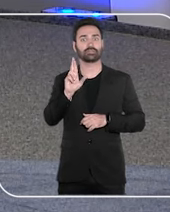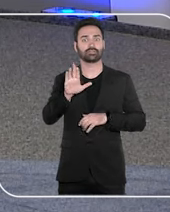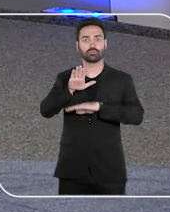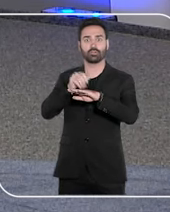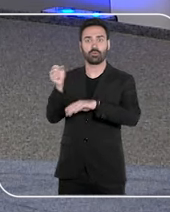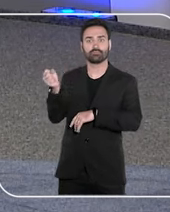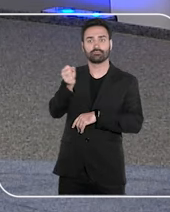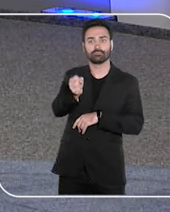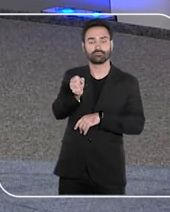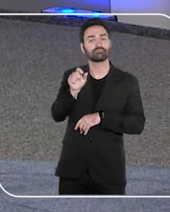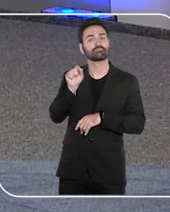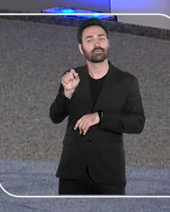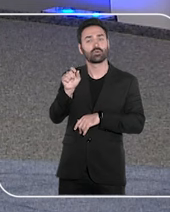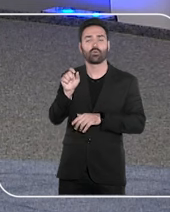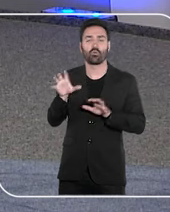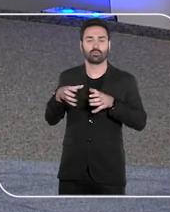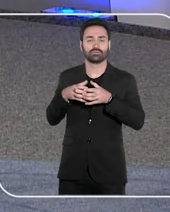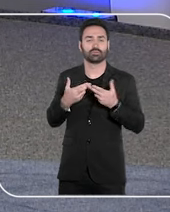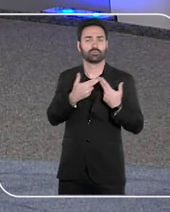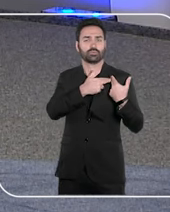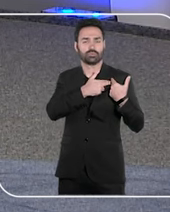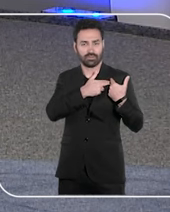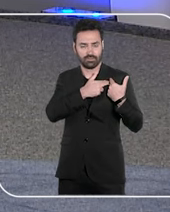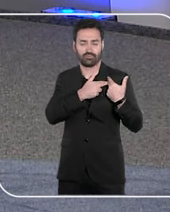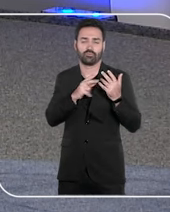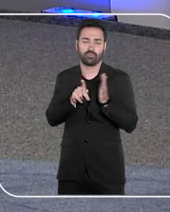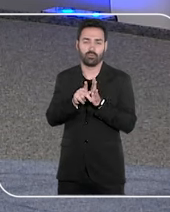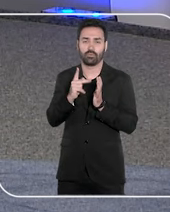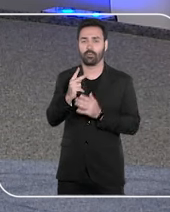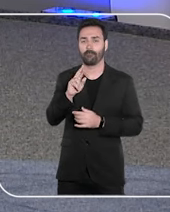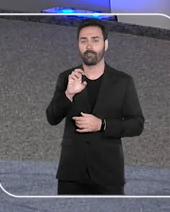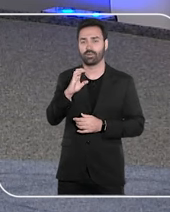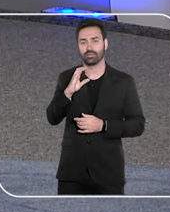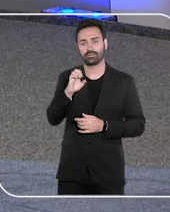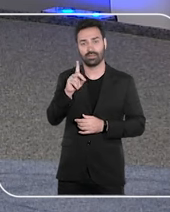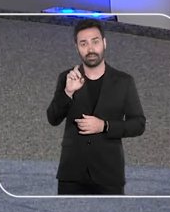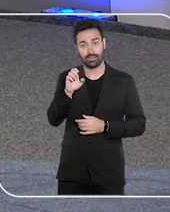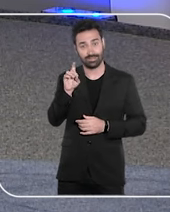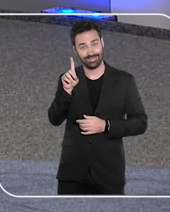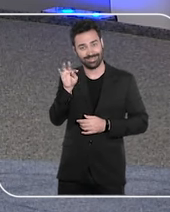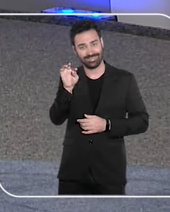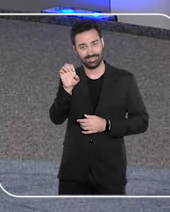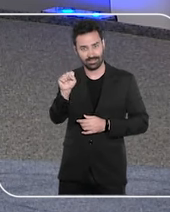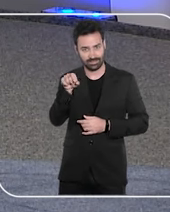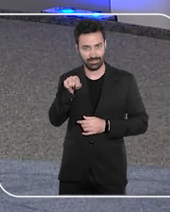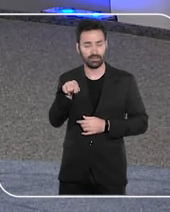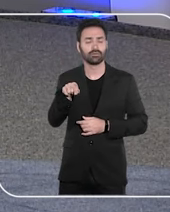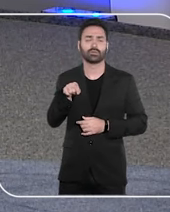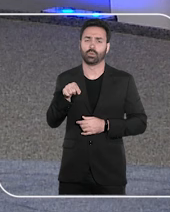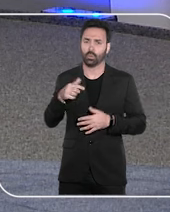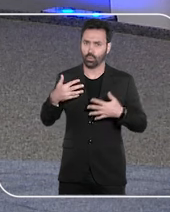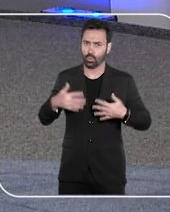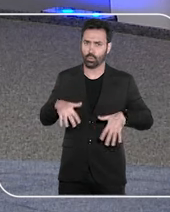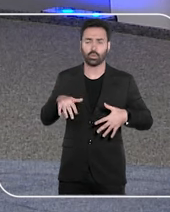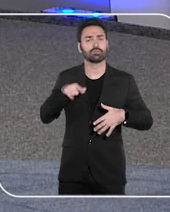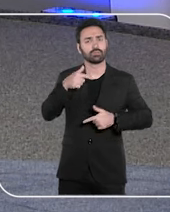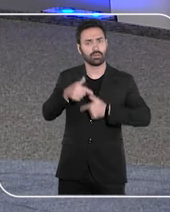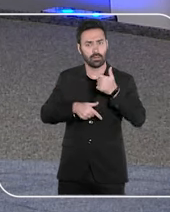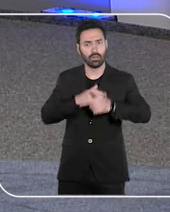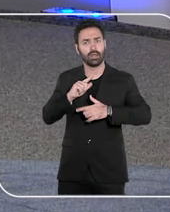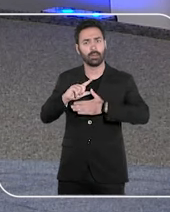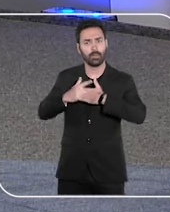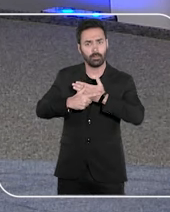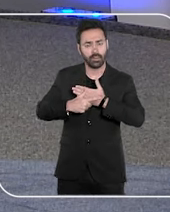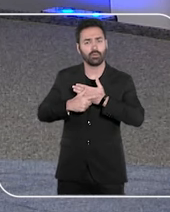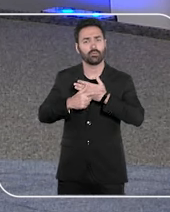de Precedentes e de Ações Coletivas do STJ, que cumpre tão bem esse papel e essa missão do STJ